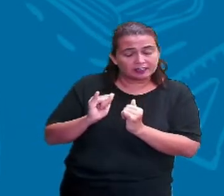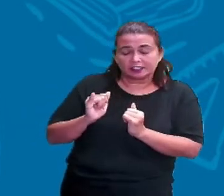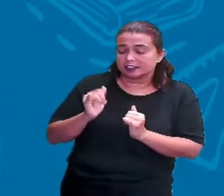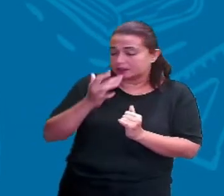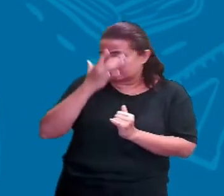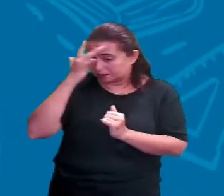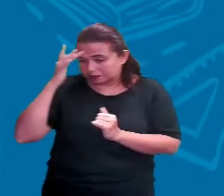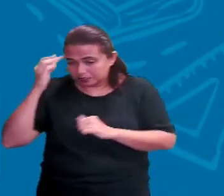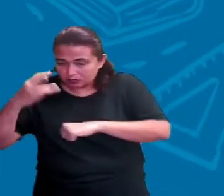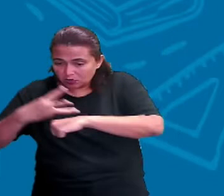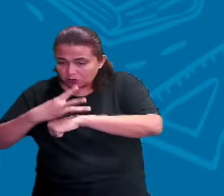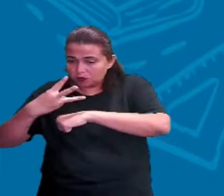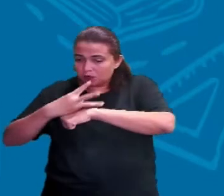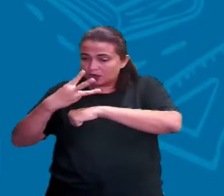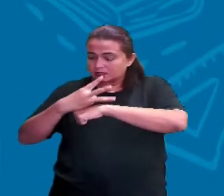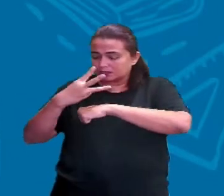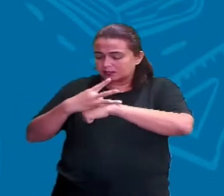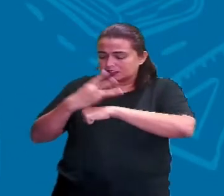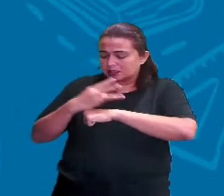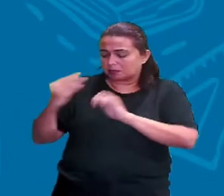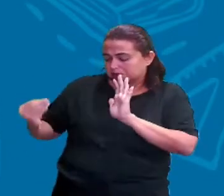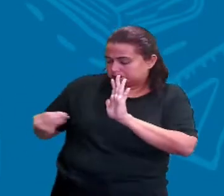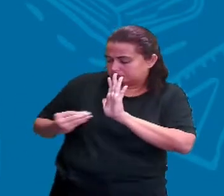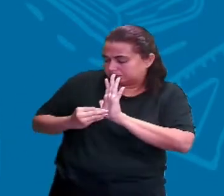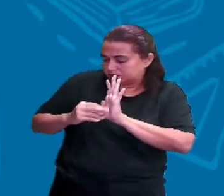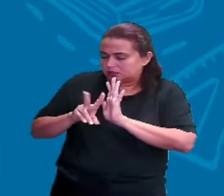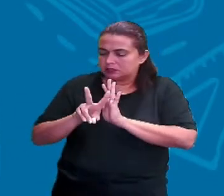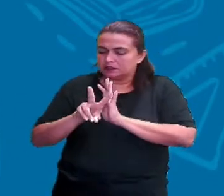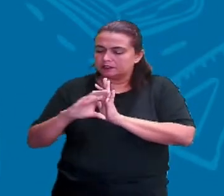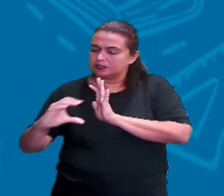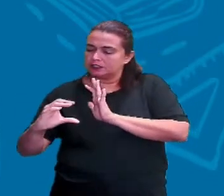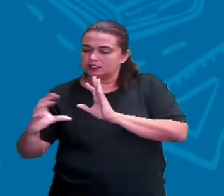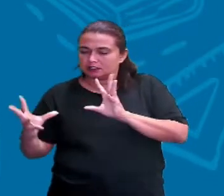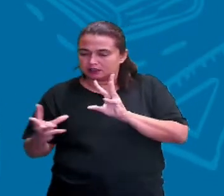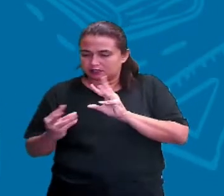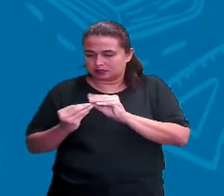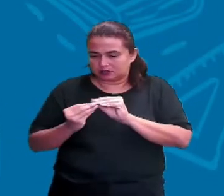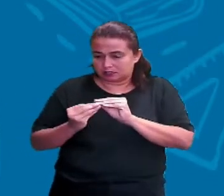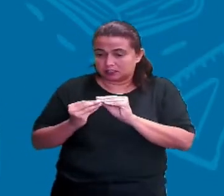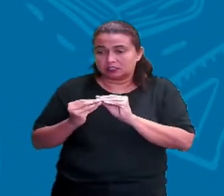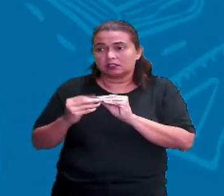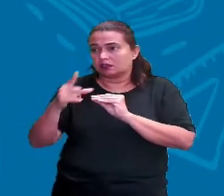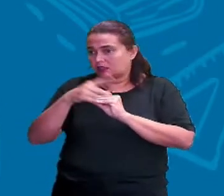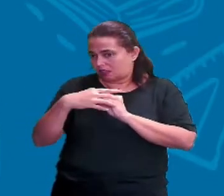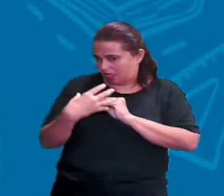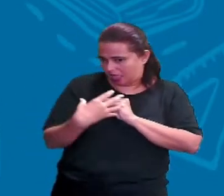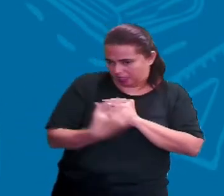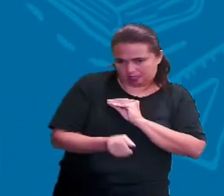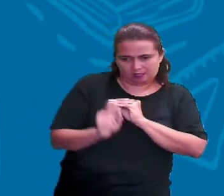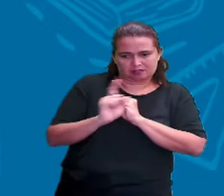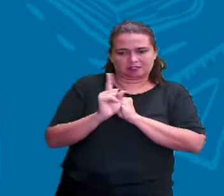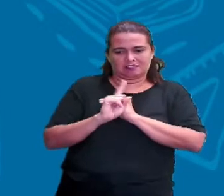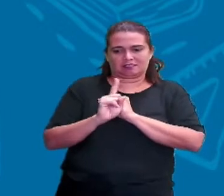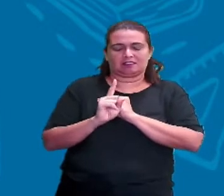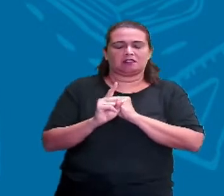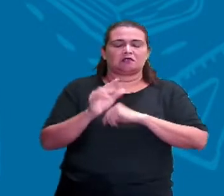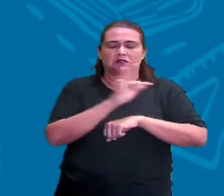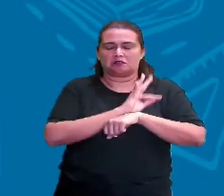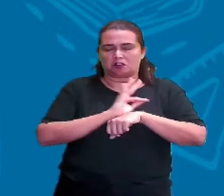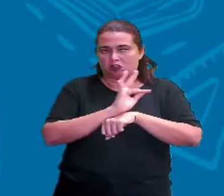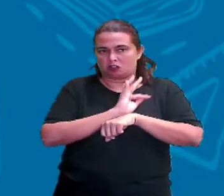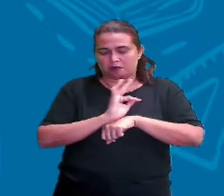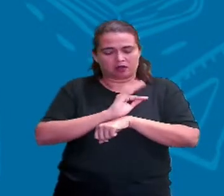no WhatsApp, né? Então, lembrando que estas últimas formas não foram incorporadas pela norma padrão, então não